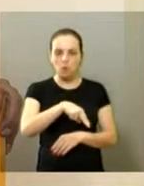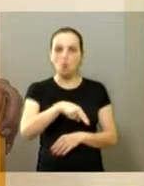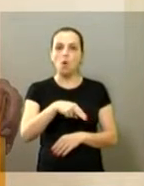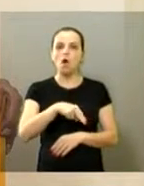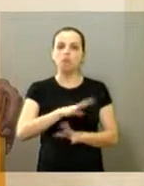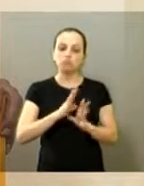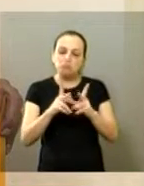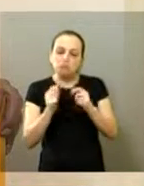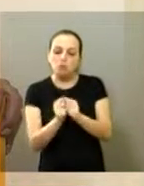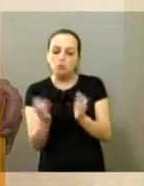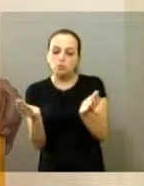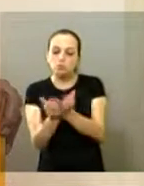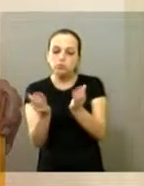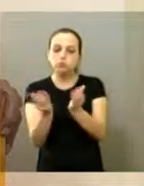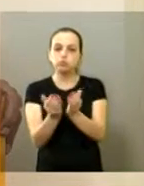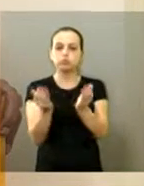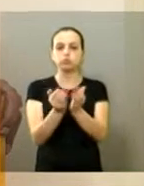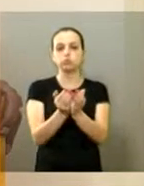integraram